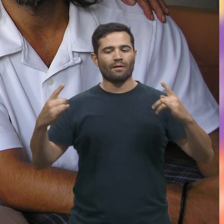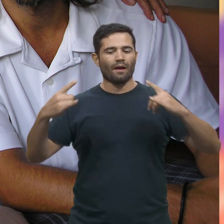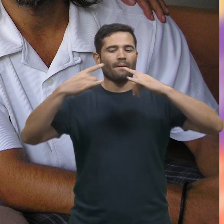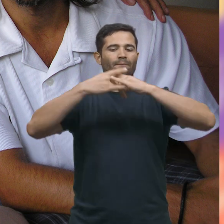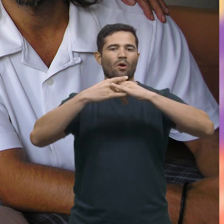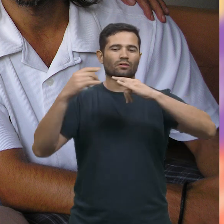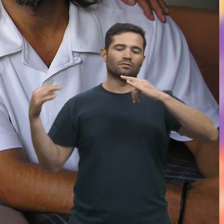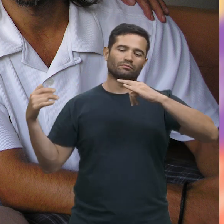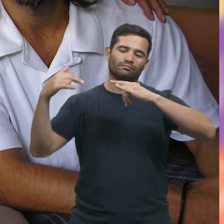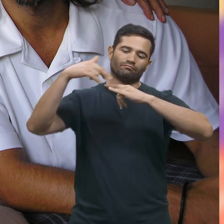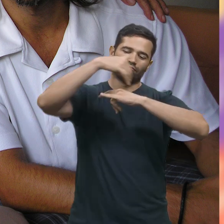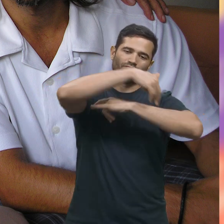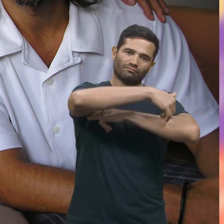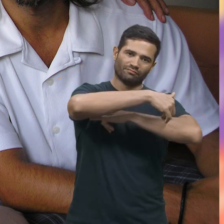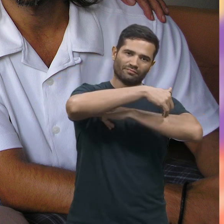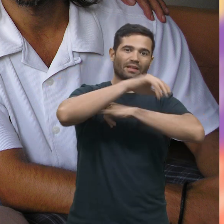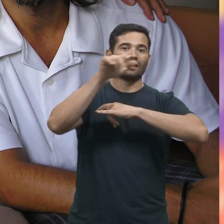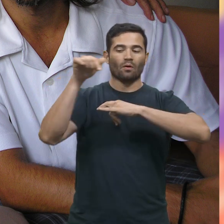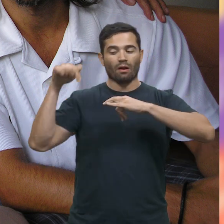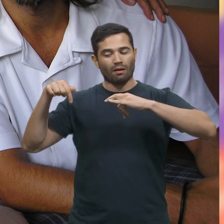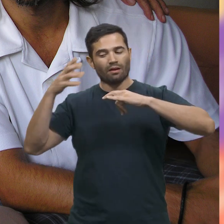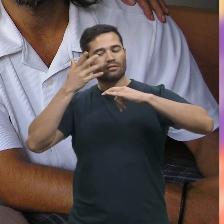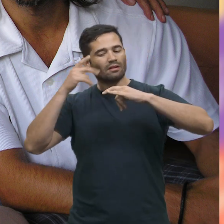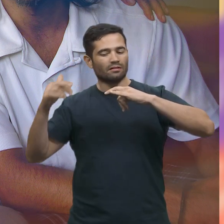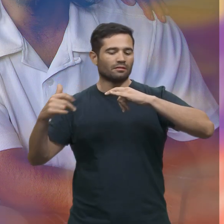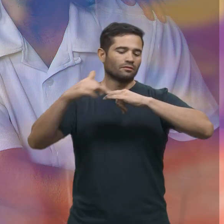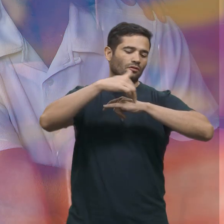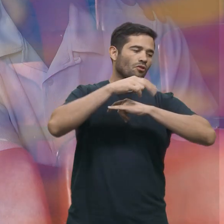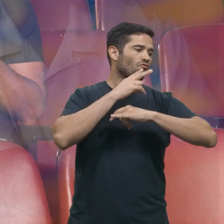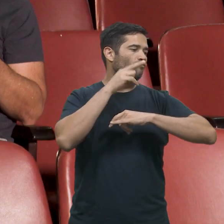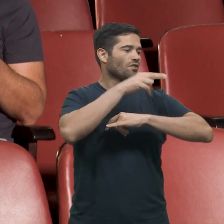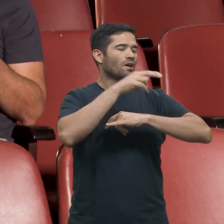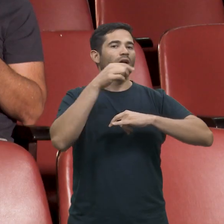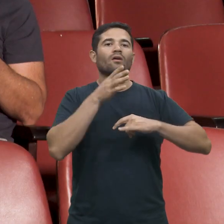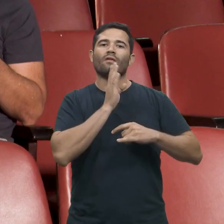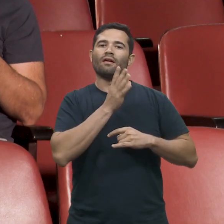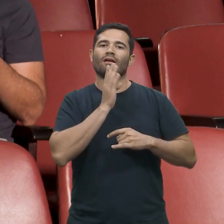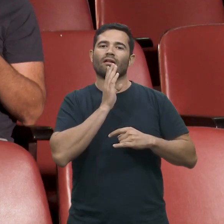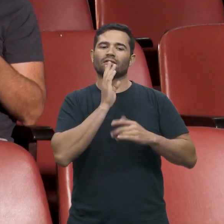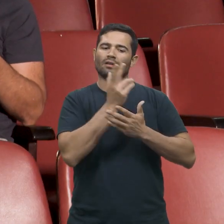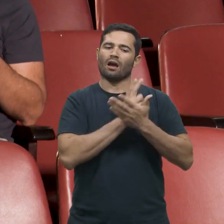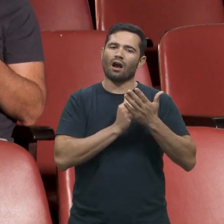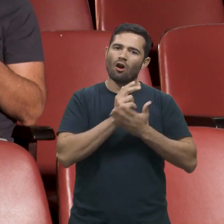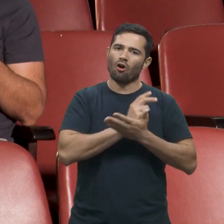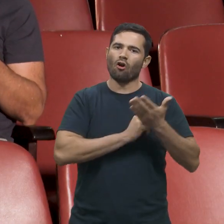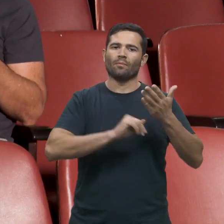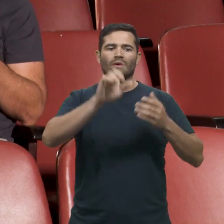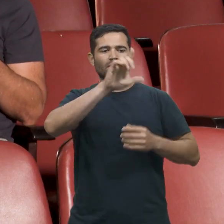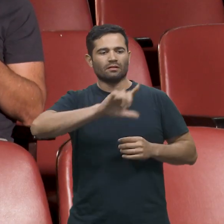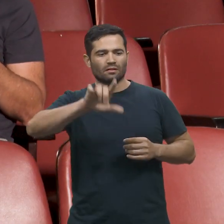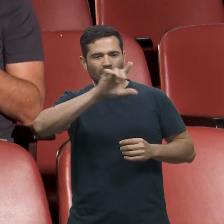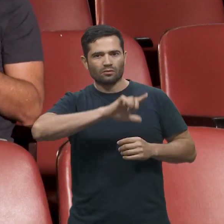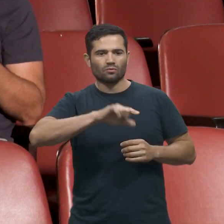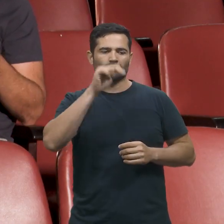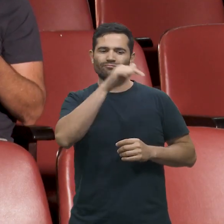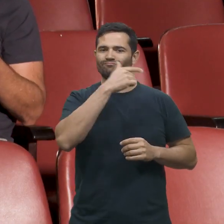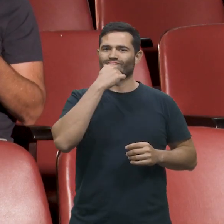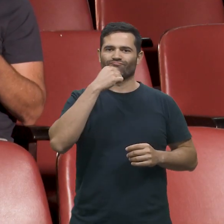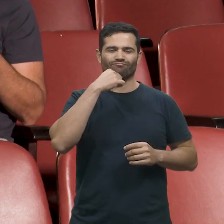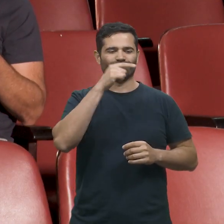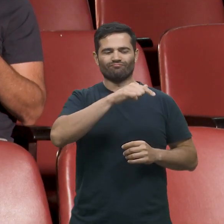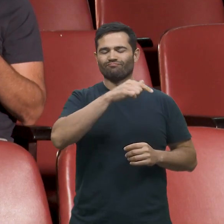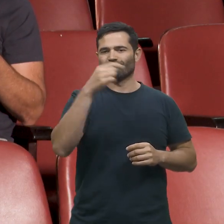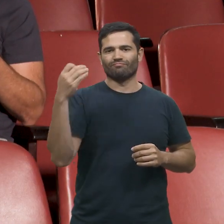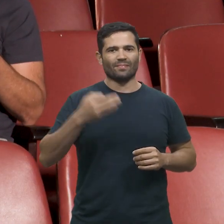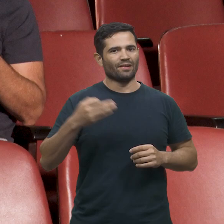para as crianças conhecerem literatura, para as crianças conhecerem a obra desse poeta, né, que é um dos